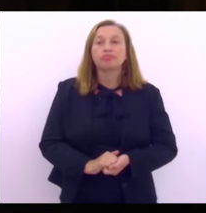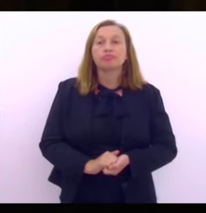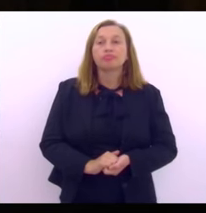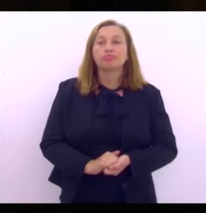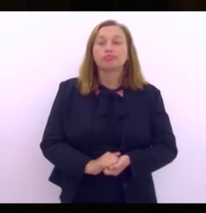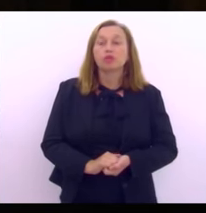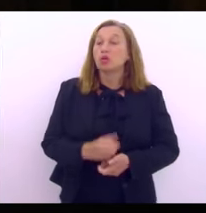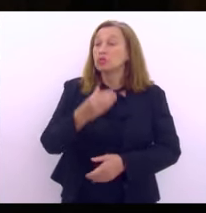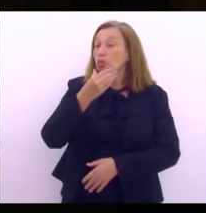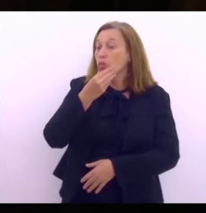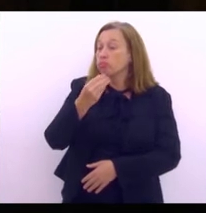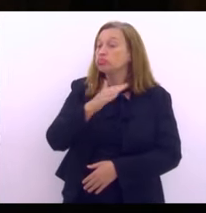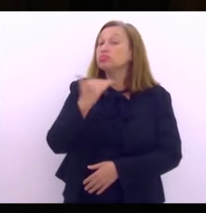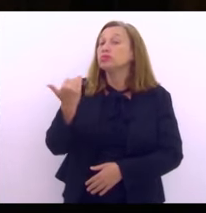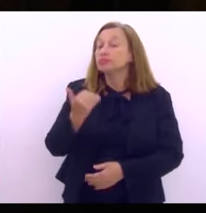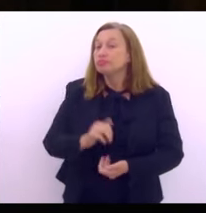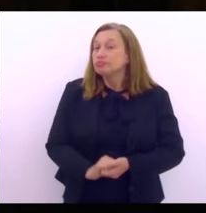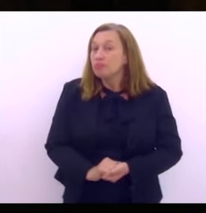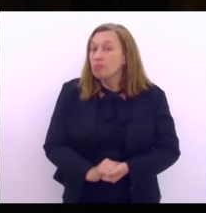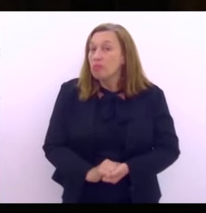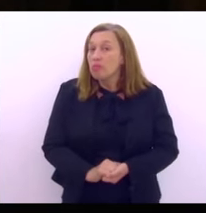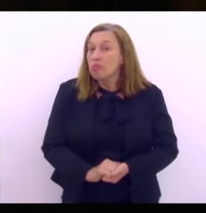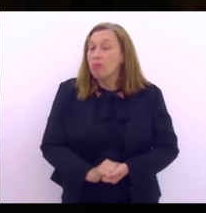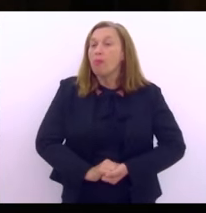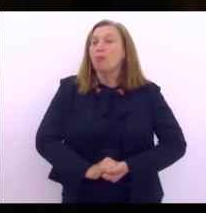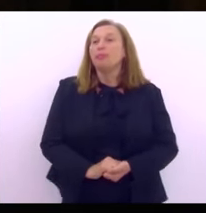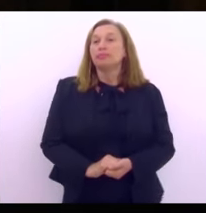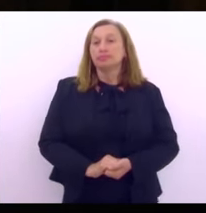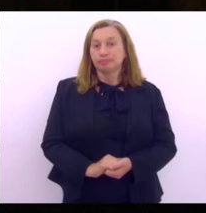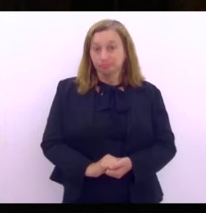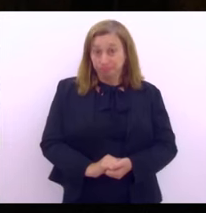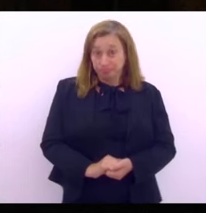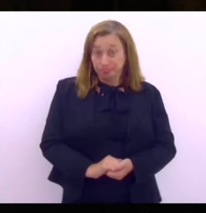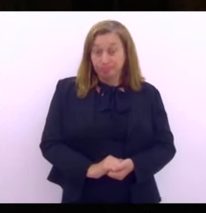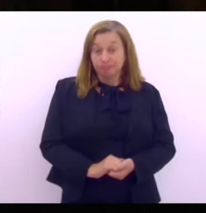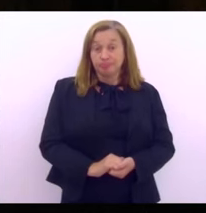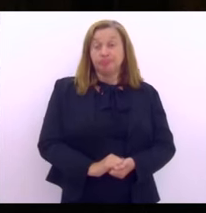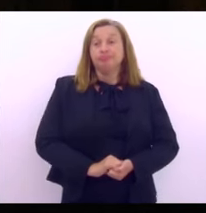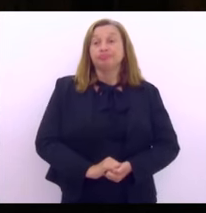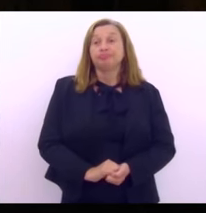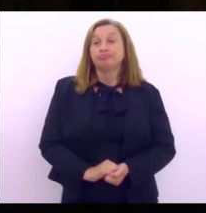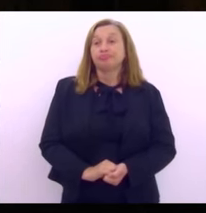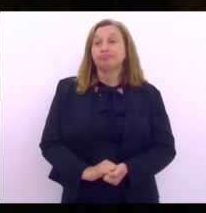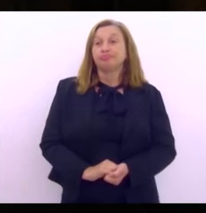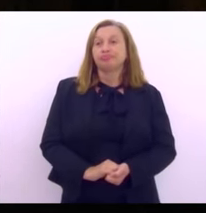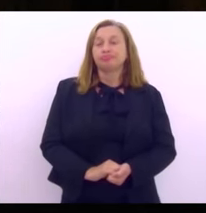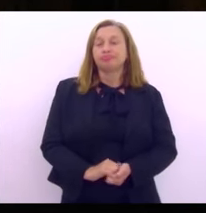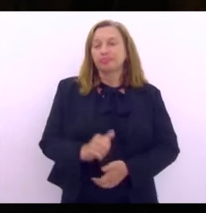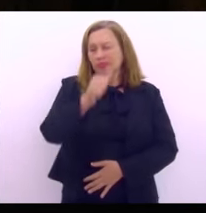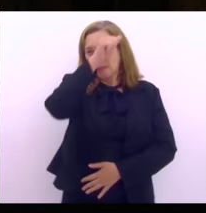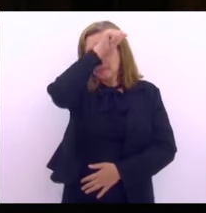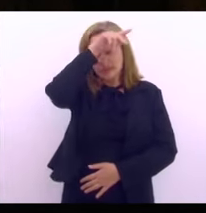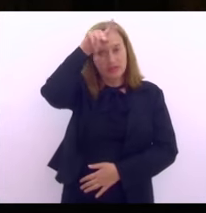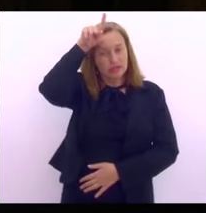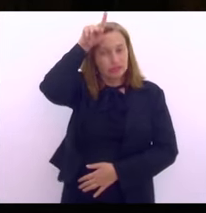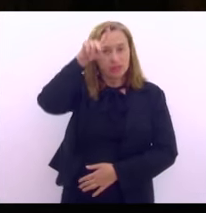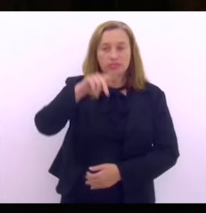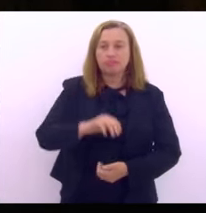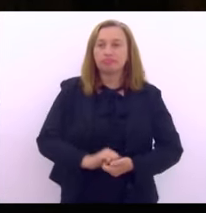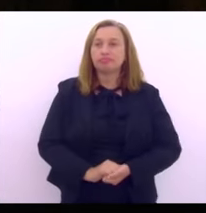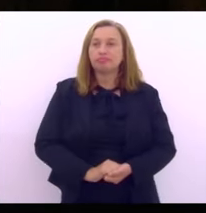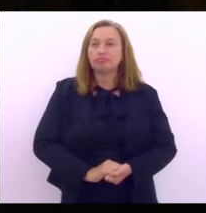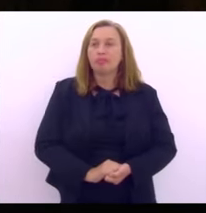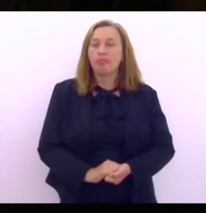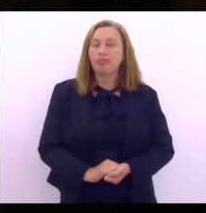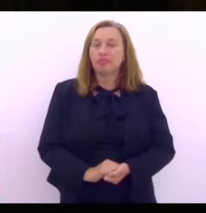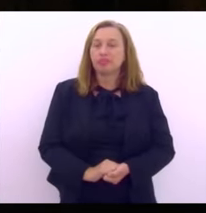por esse rapaz que faleceu? Ou seja, a prefeitura sequer